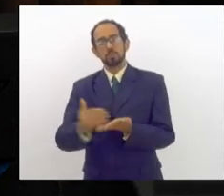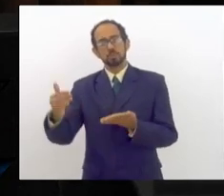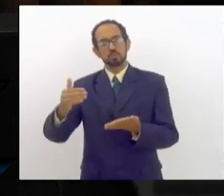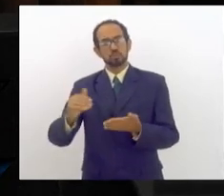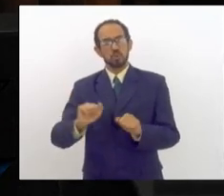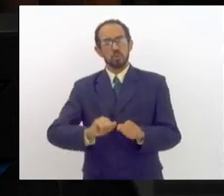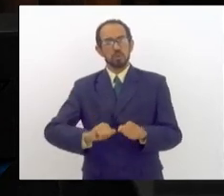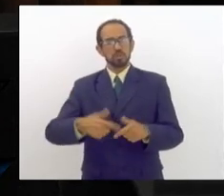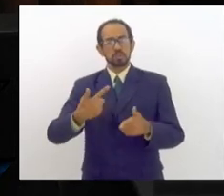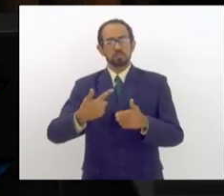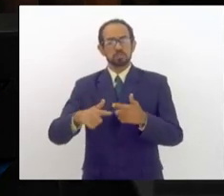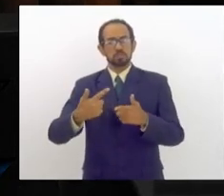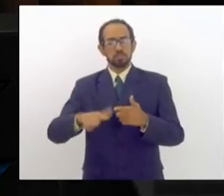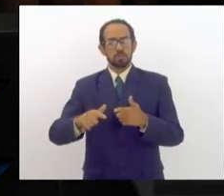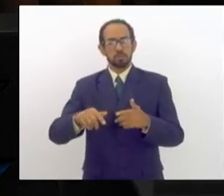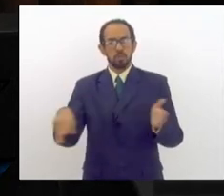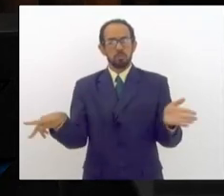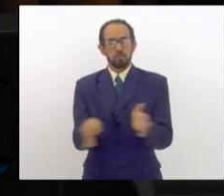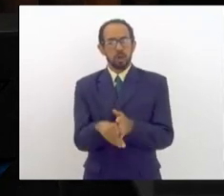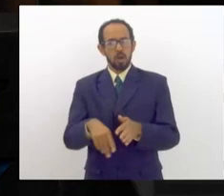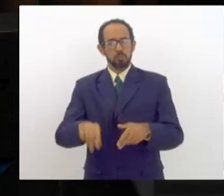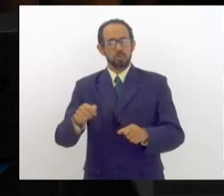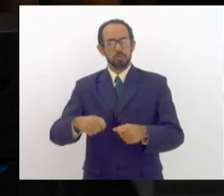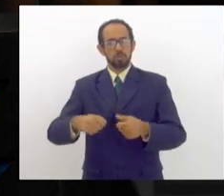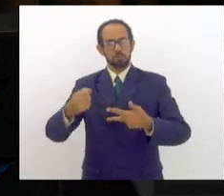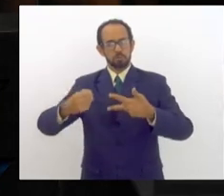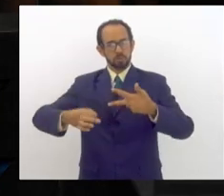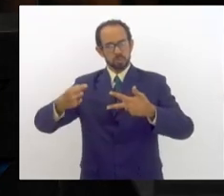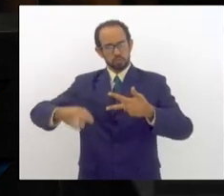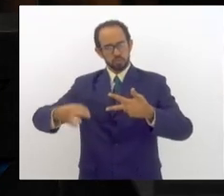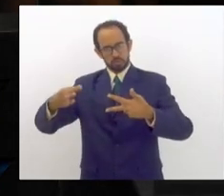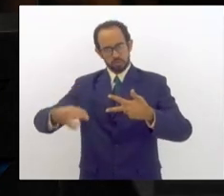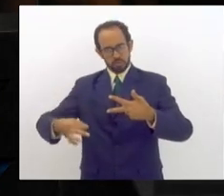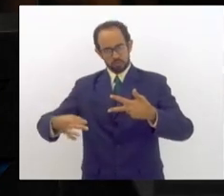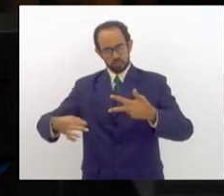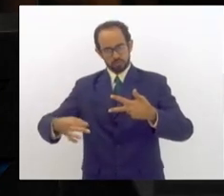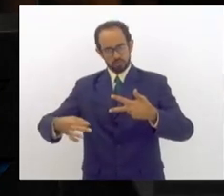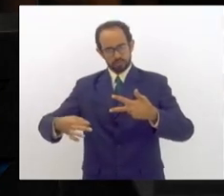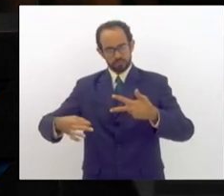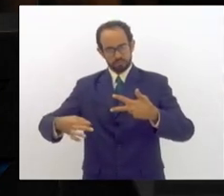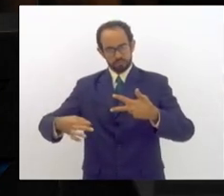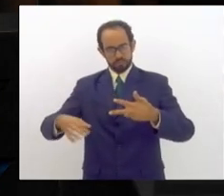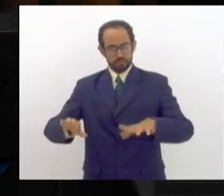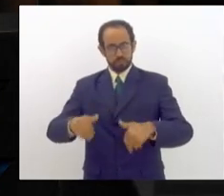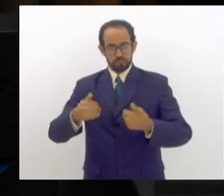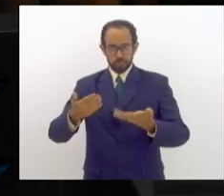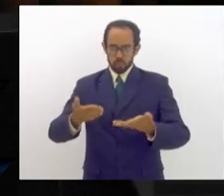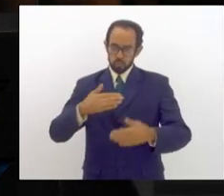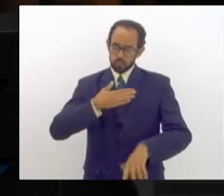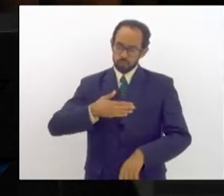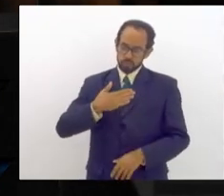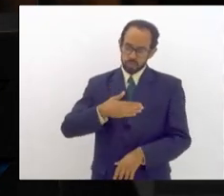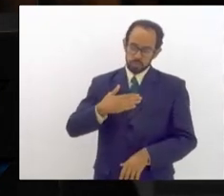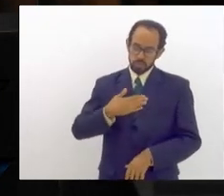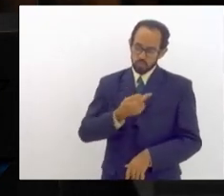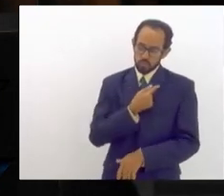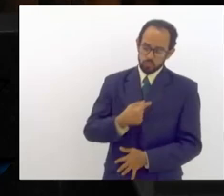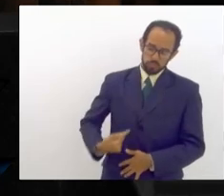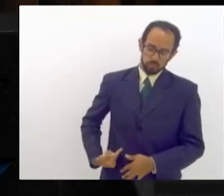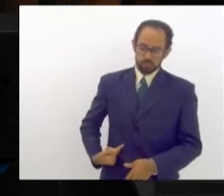para poder judiciário não queria o governador através